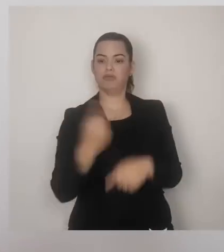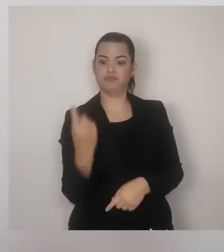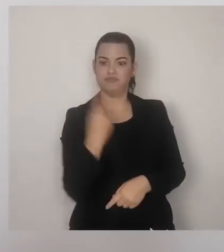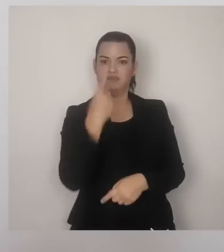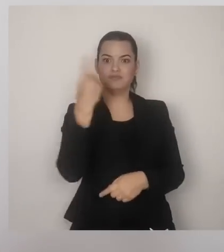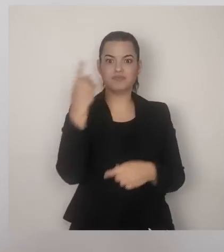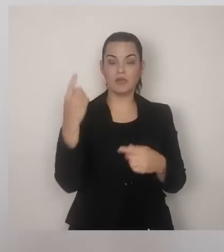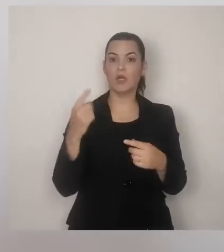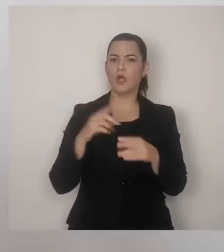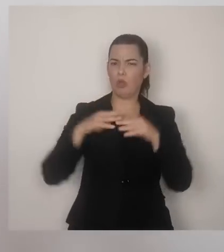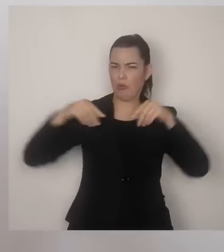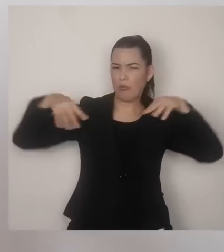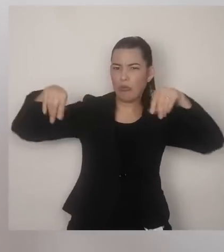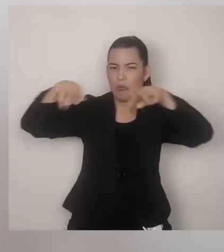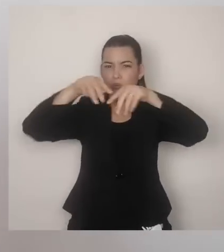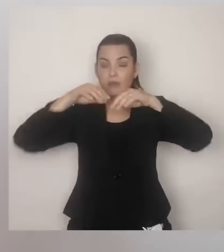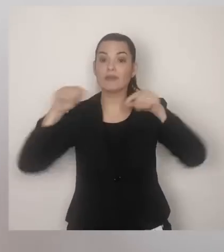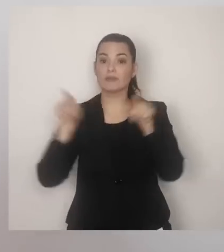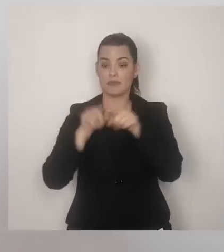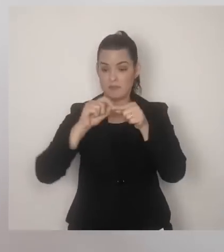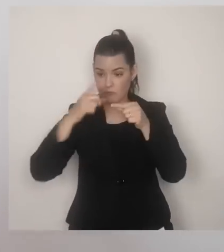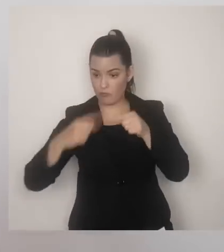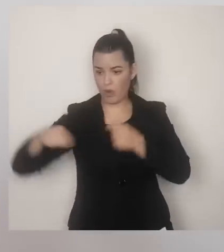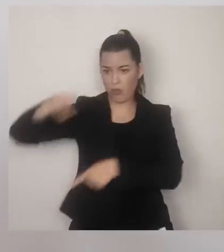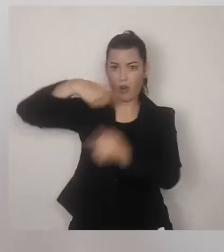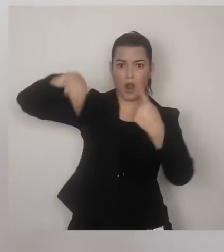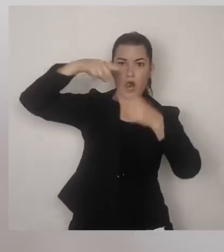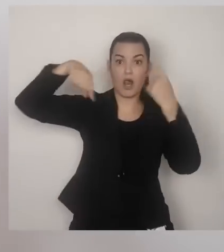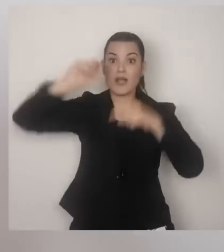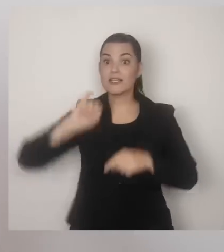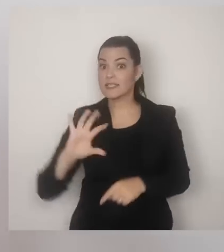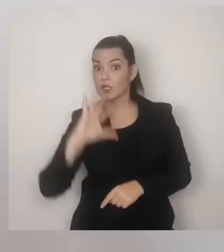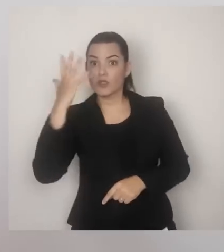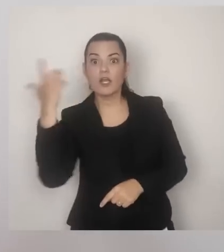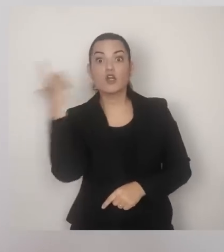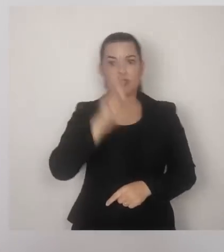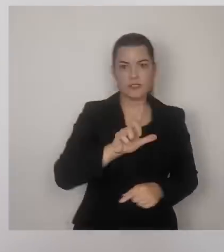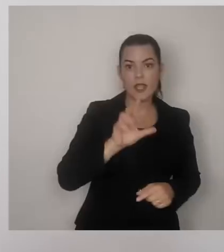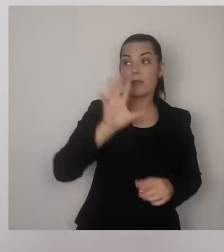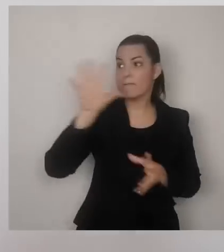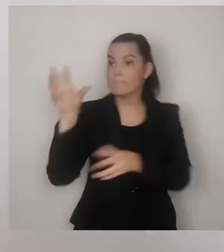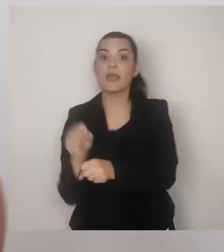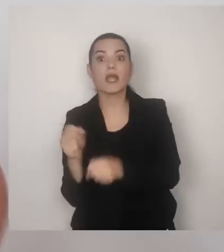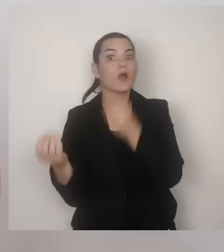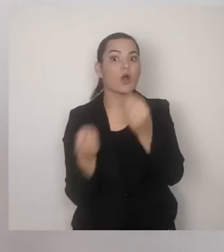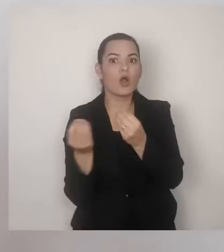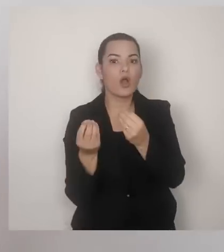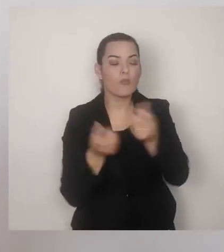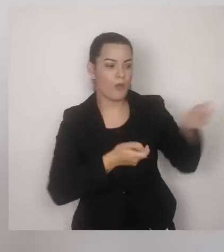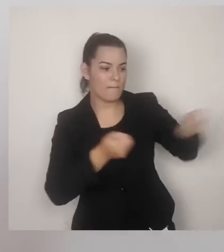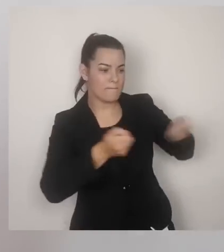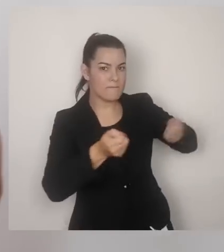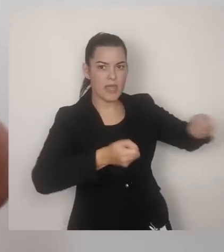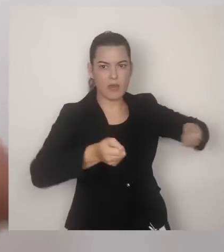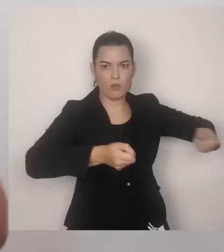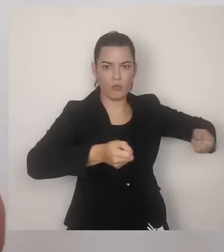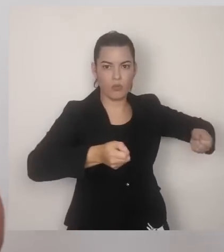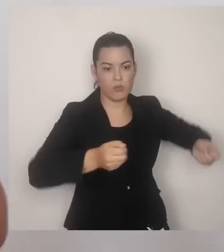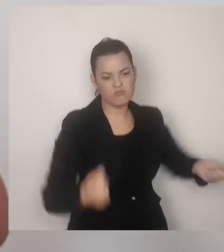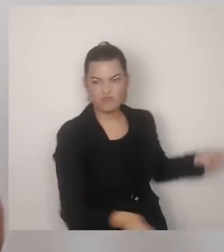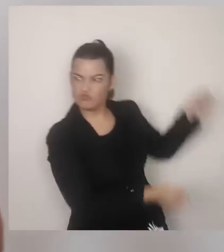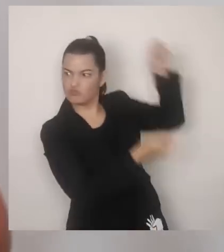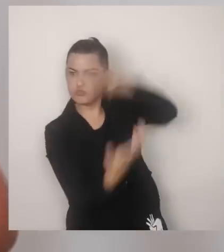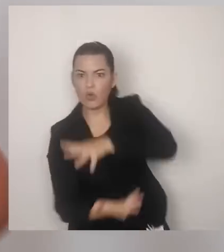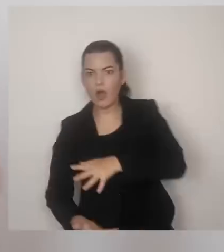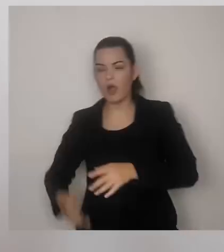muitas folhas. Dizem que quando isso acontece, é possível capturá-lo, jogando uma peneira no meio do